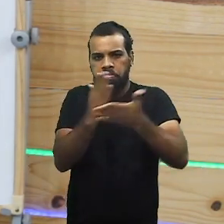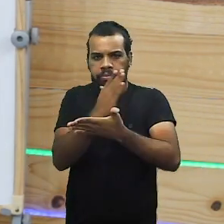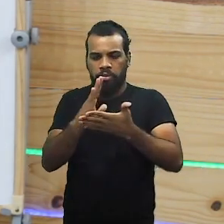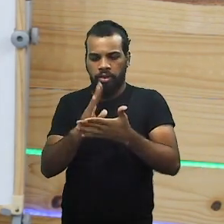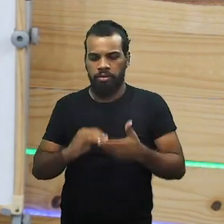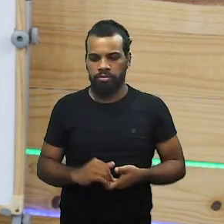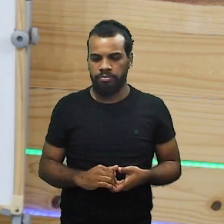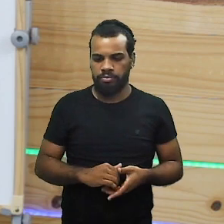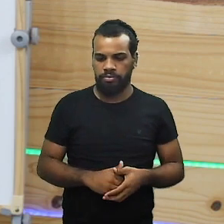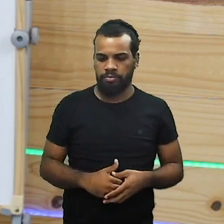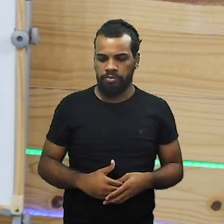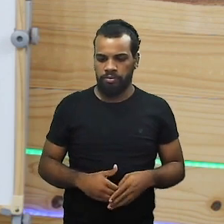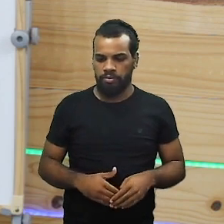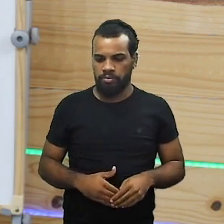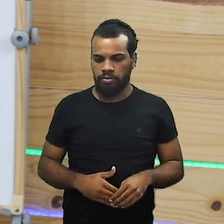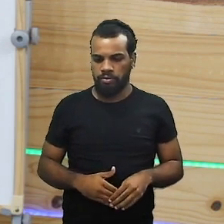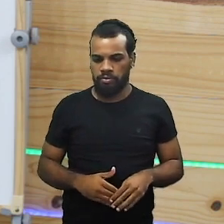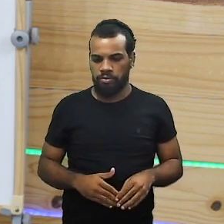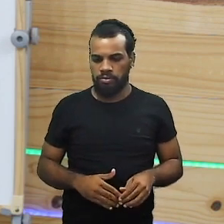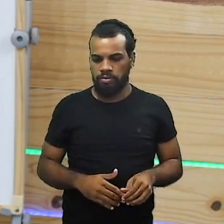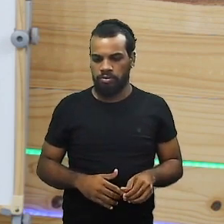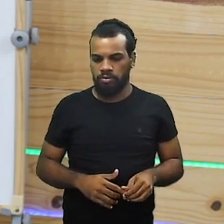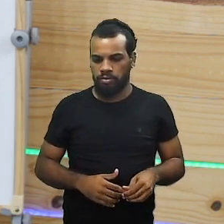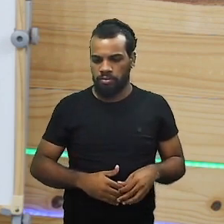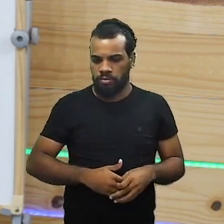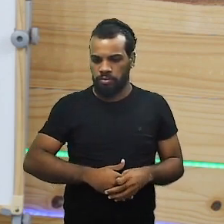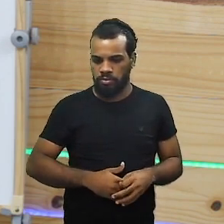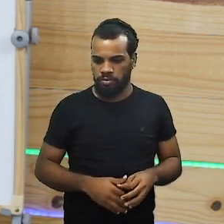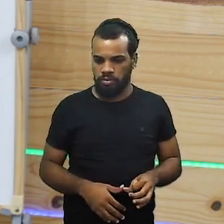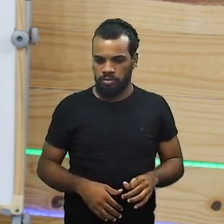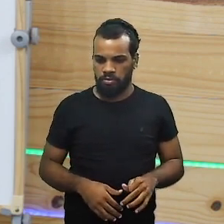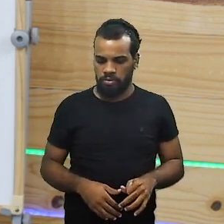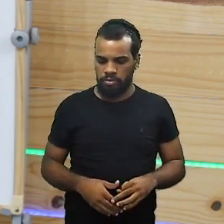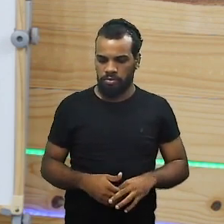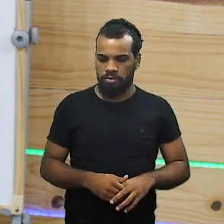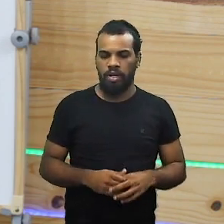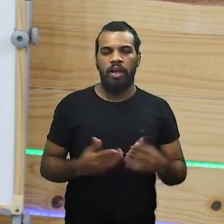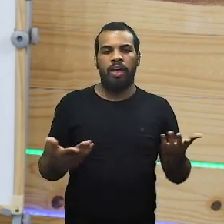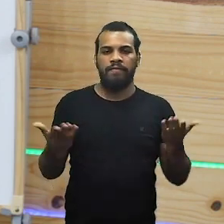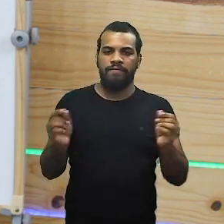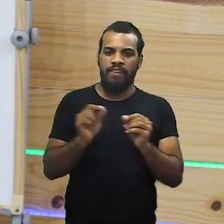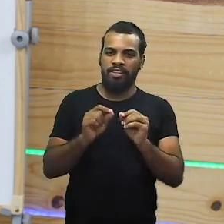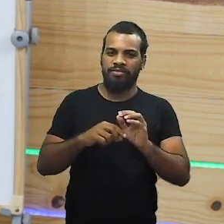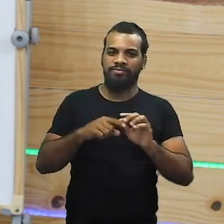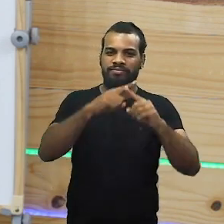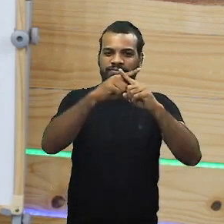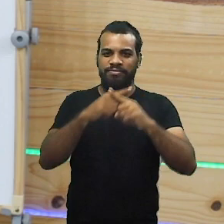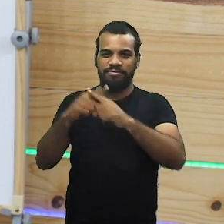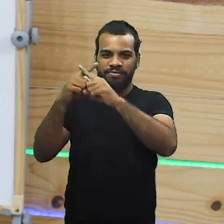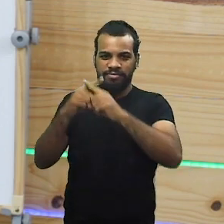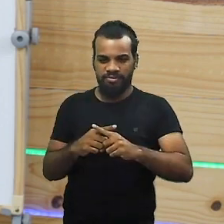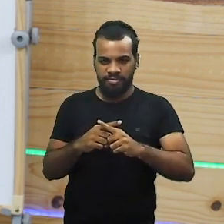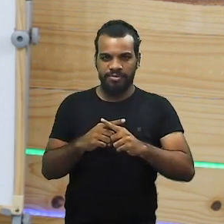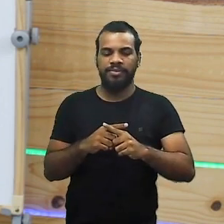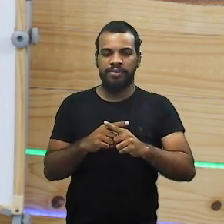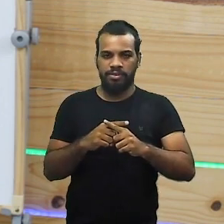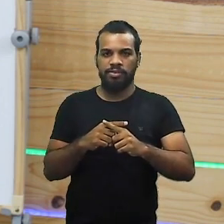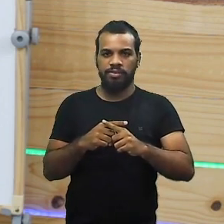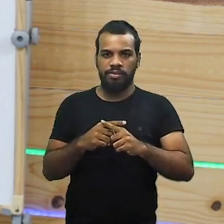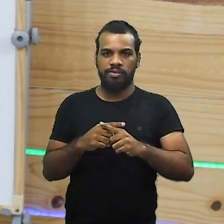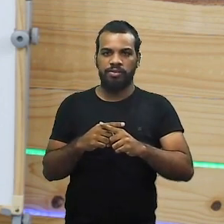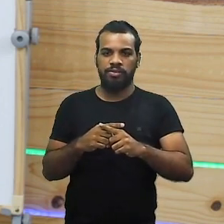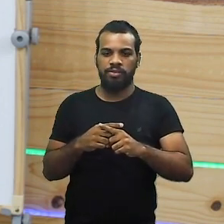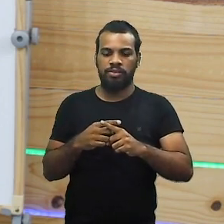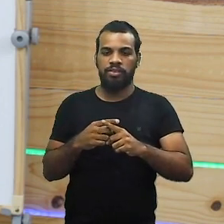bom? Mas aqui, o que acontece? Eu vou fazer a minha regrinha de 3. Se cada unidade de medida